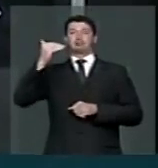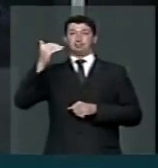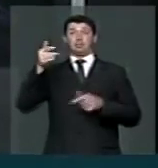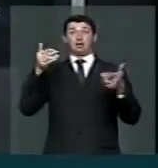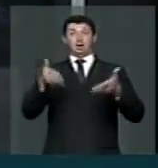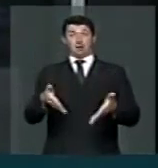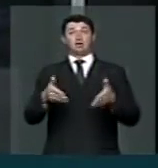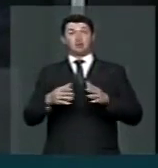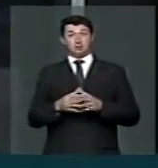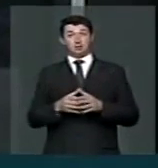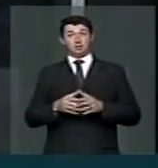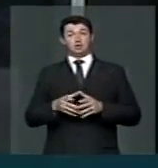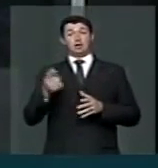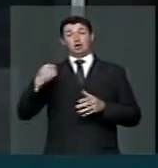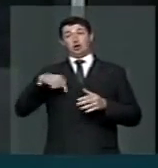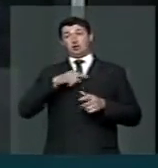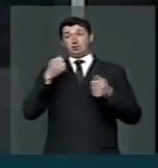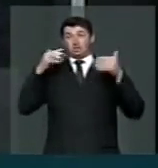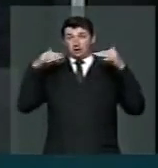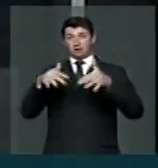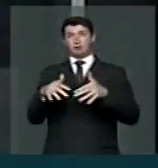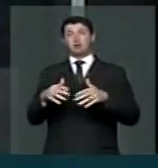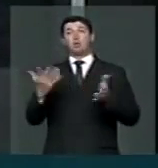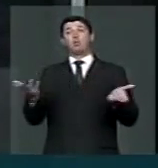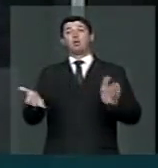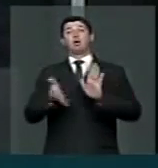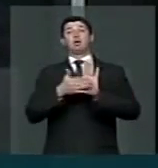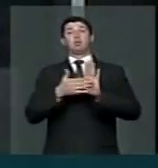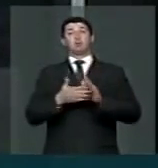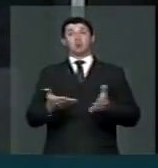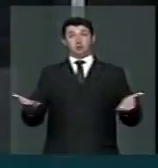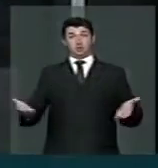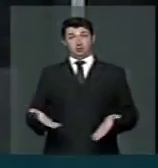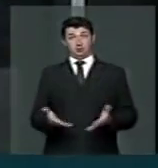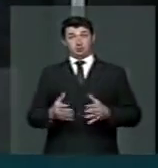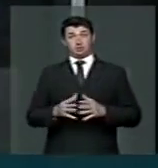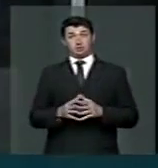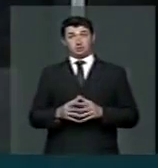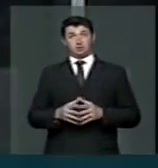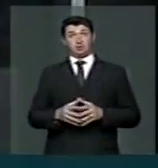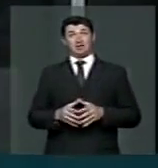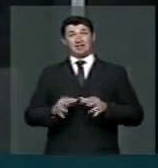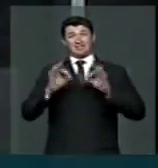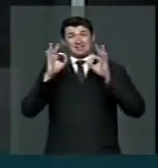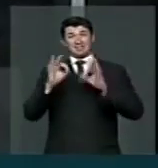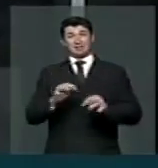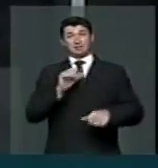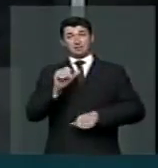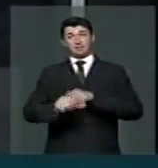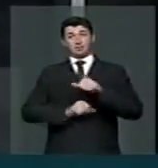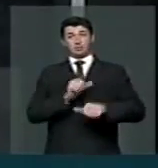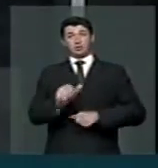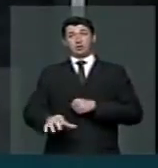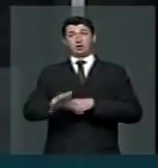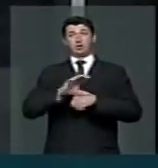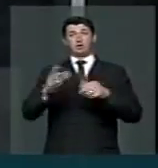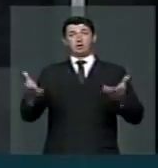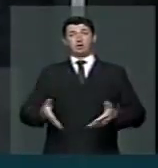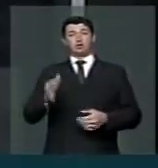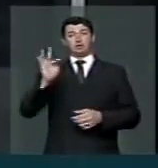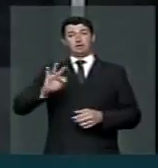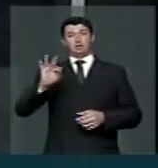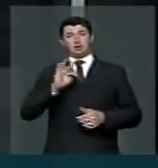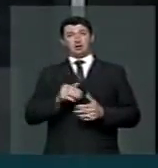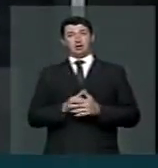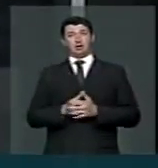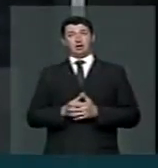questão para a qual chama atenção. O que se propõe no presente caso é justamente a alteração da Constituição Federal